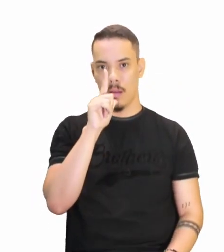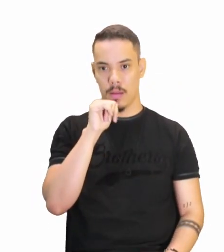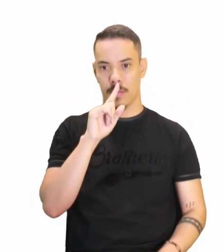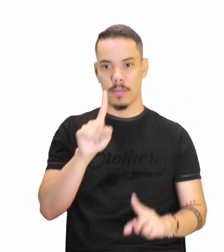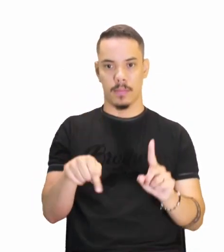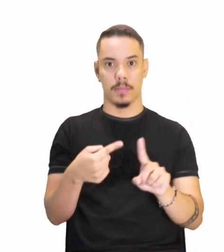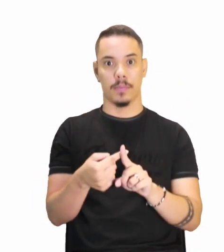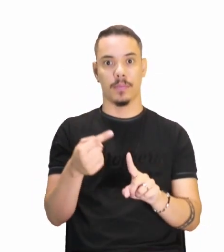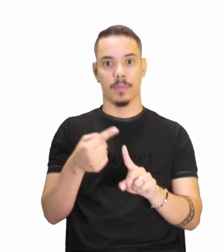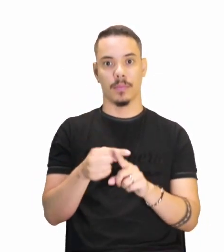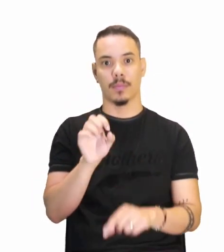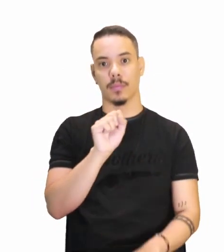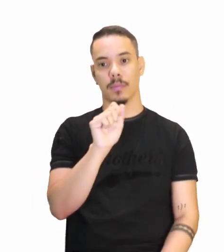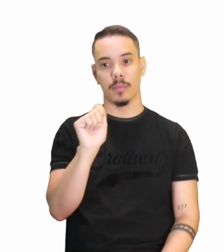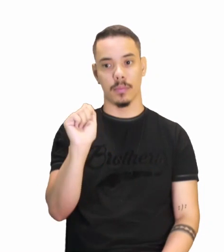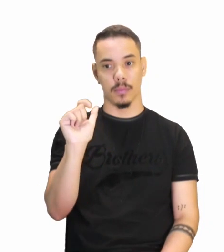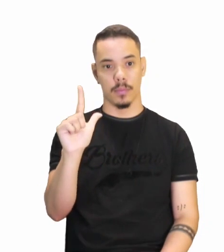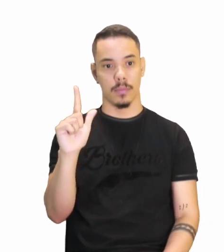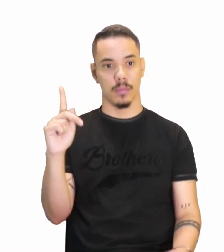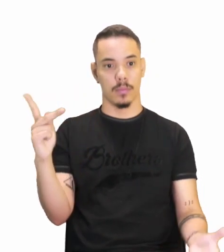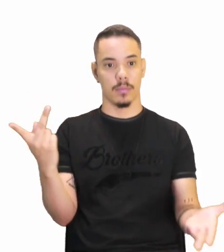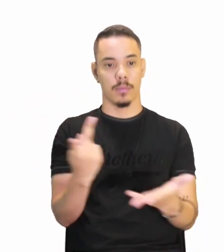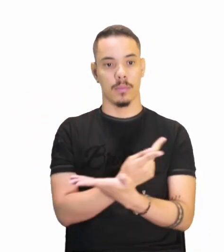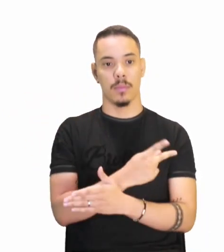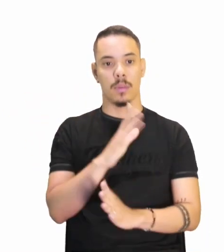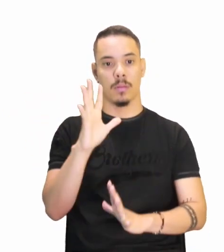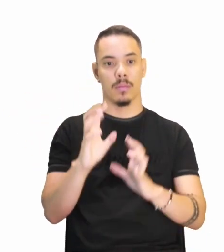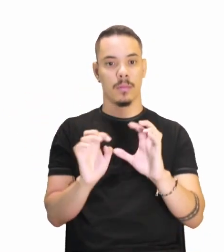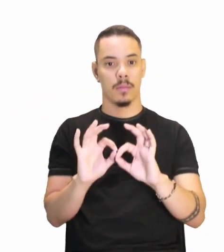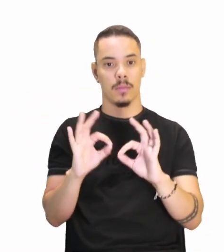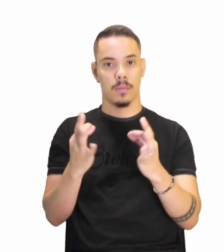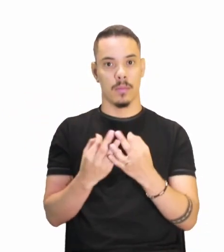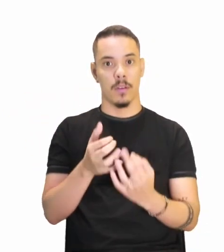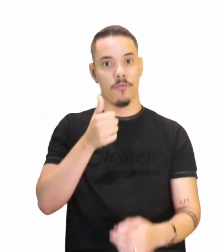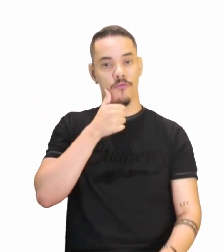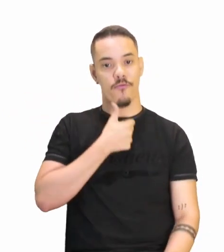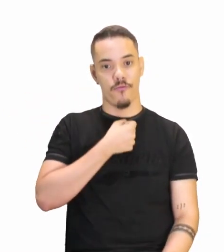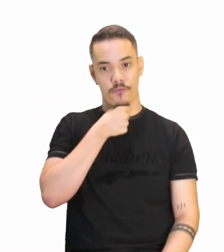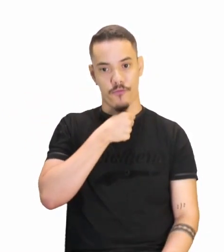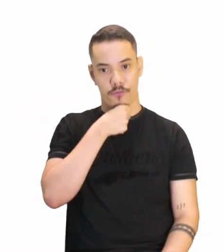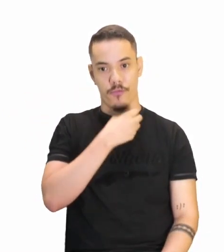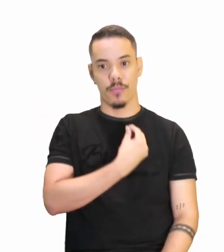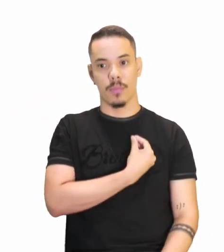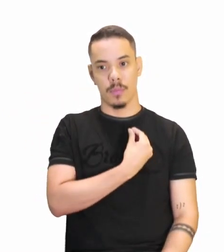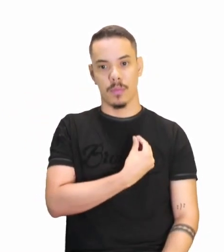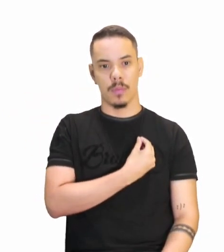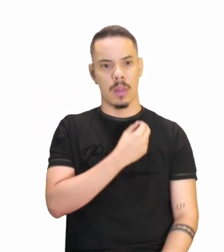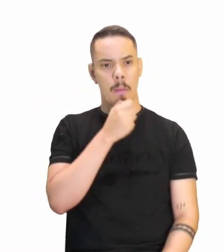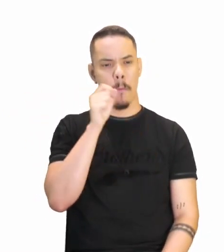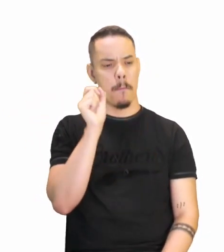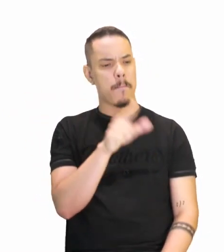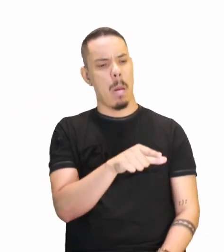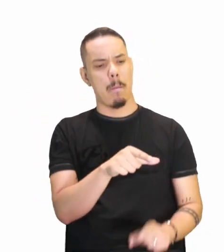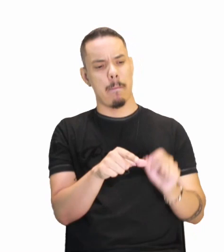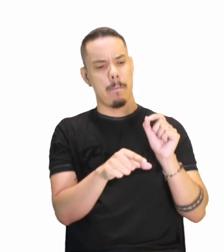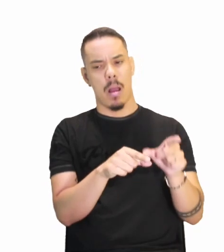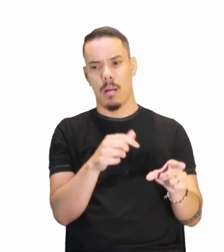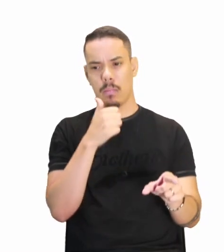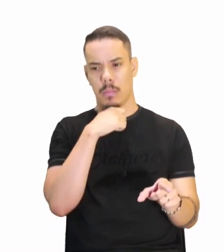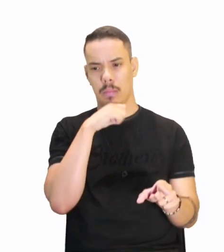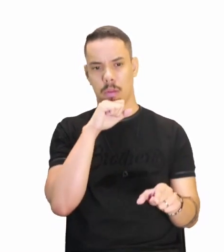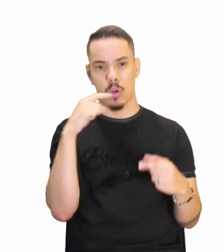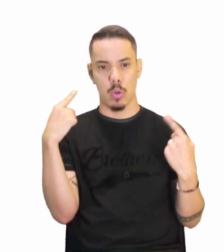de sal e houve uma discussão na família minha vó que nos visitava condenou o procedimento da filha